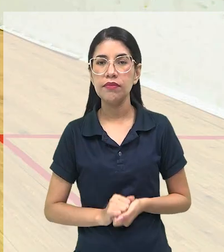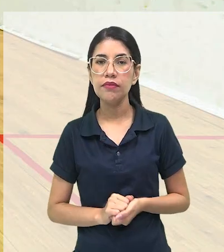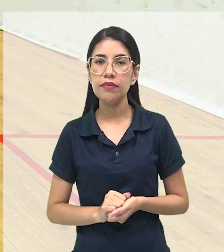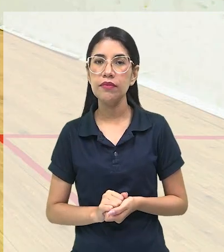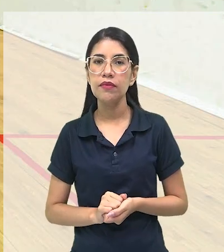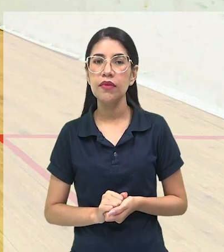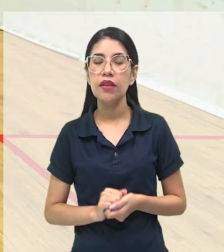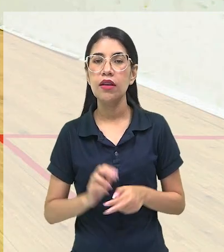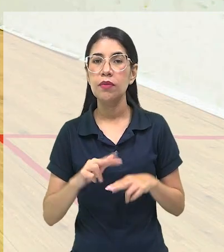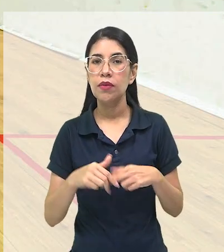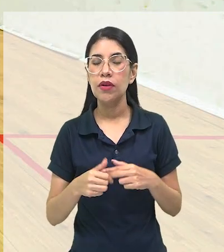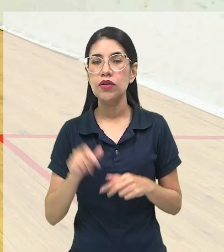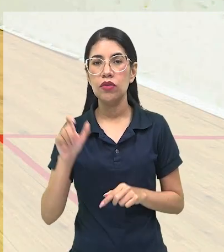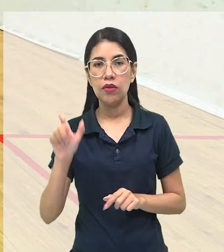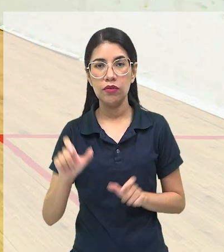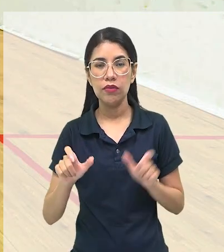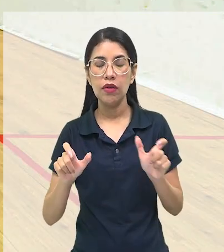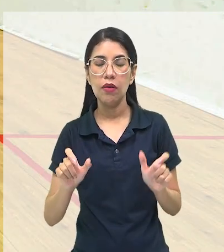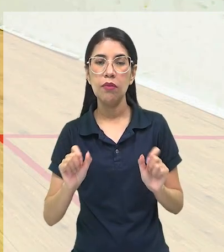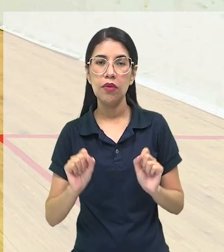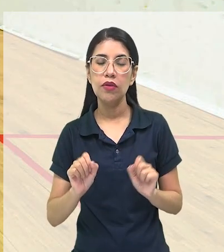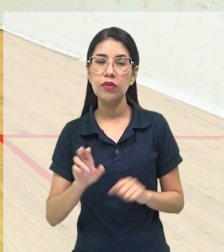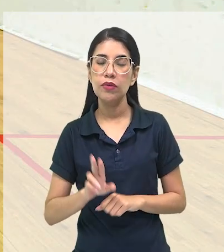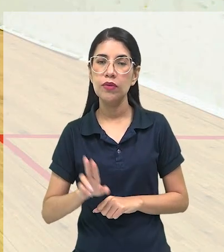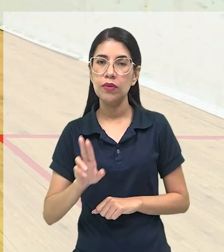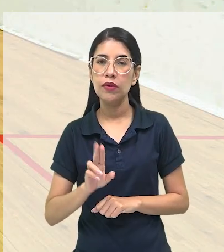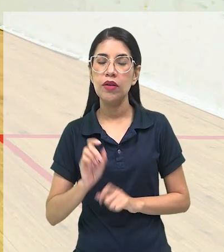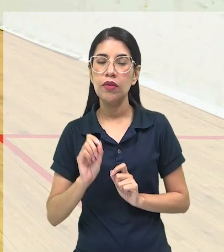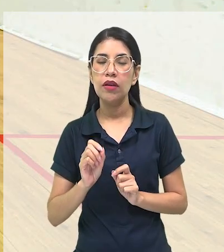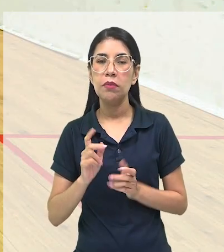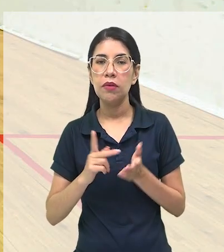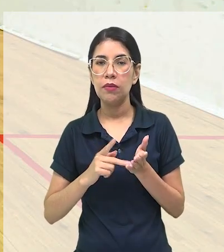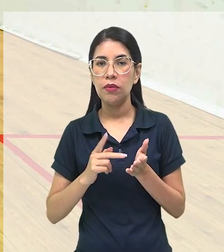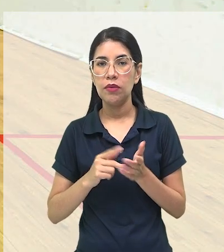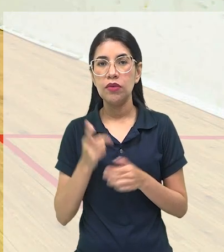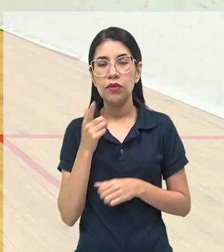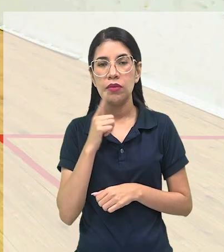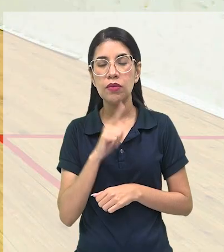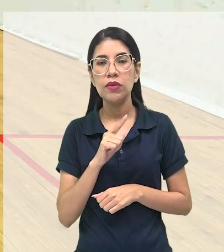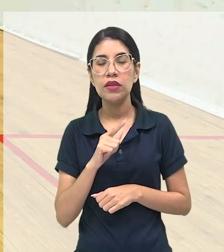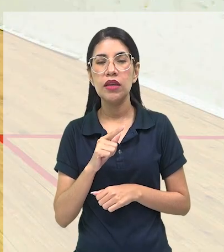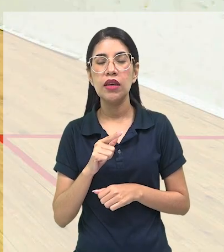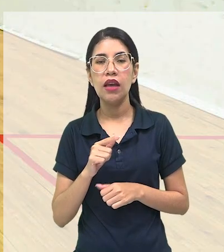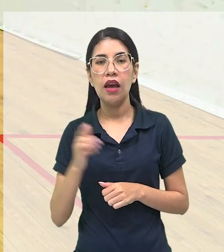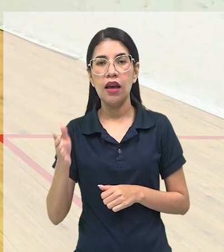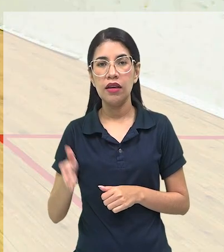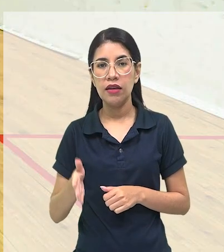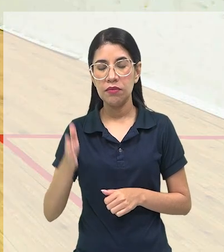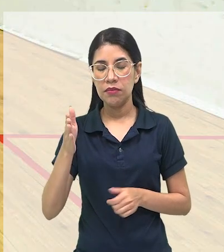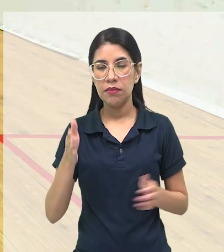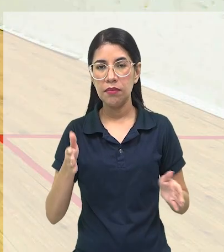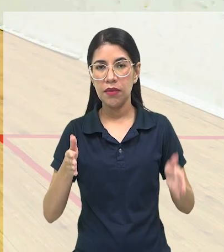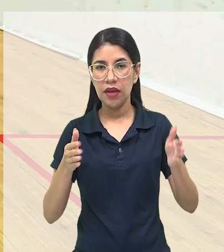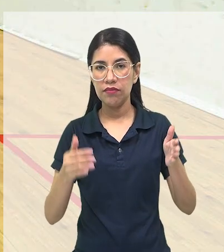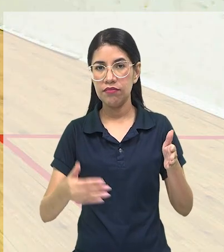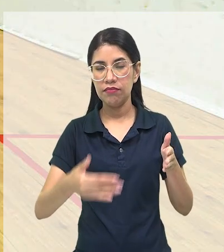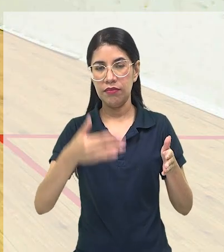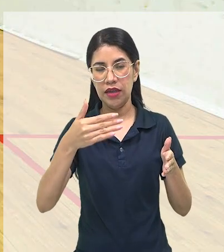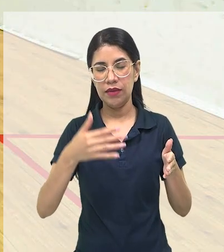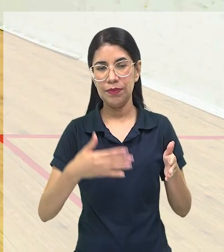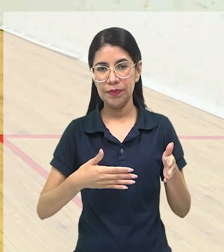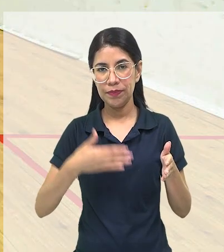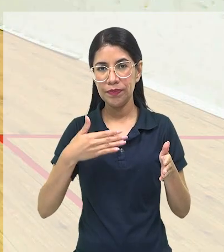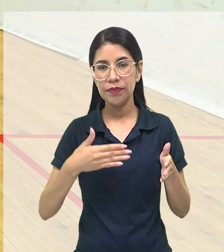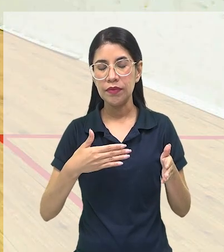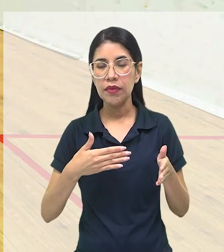Para isso, olha só, os jogadores podem usar para marcar ponto, as 4 paredes da quadra, no